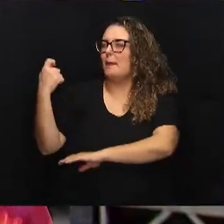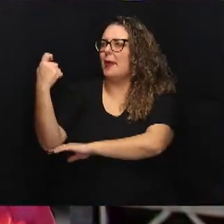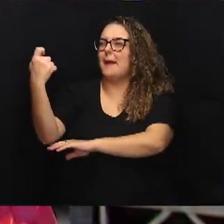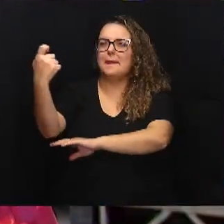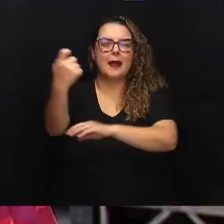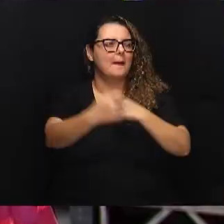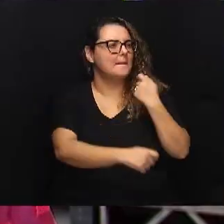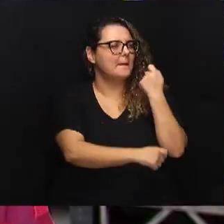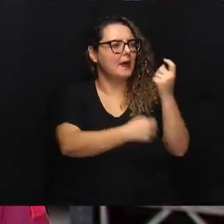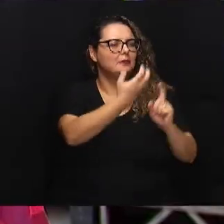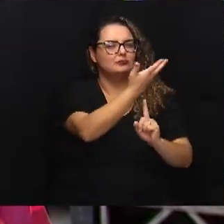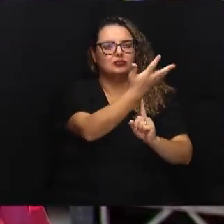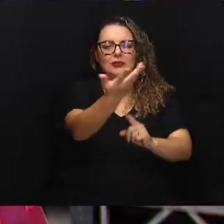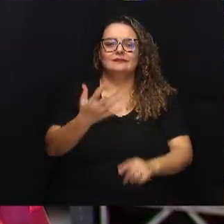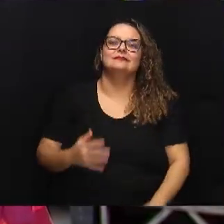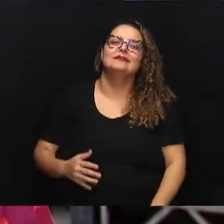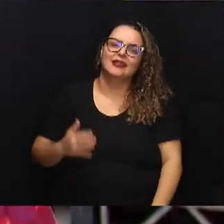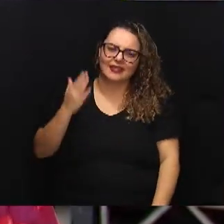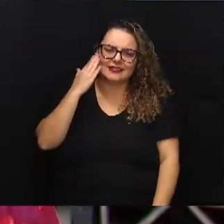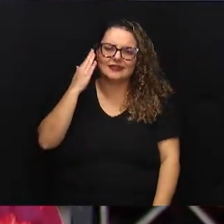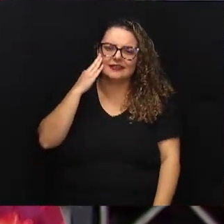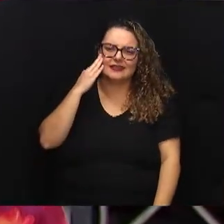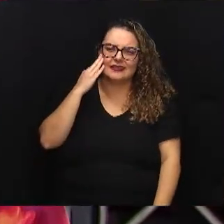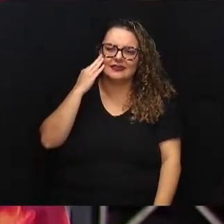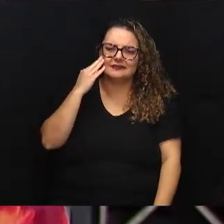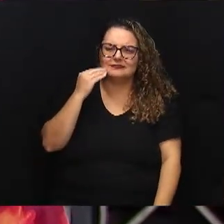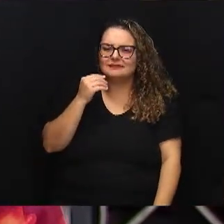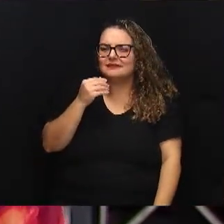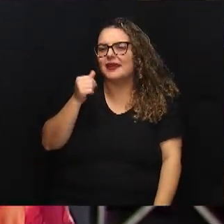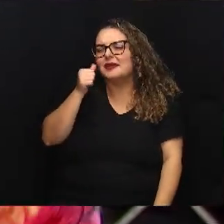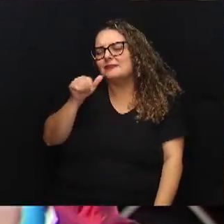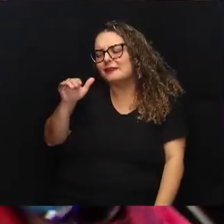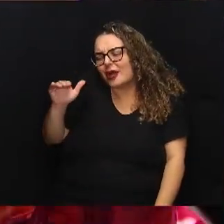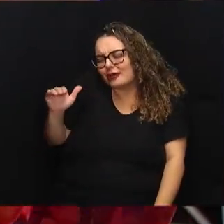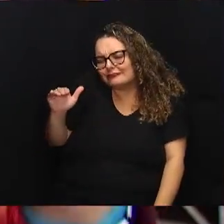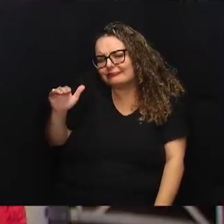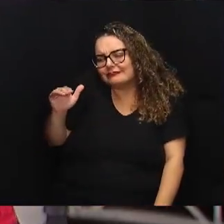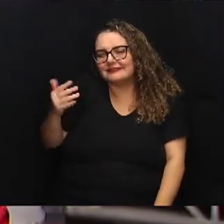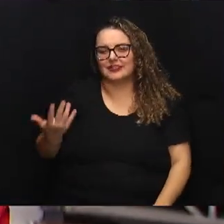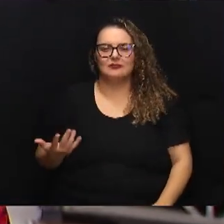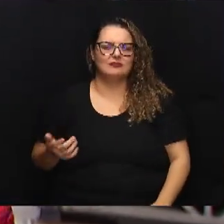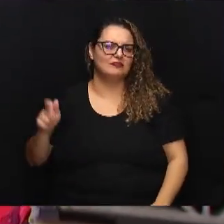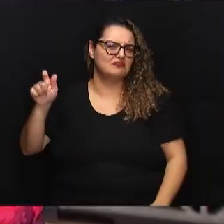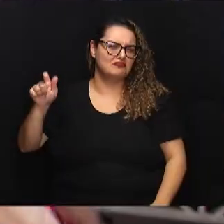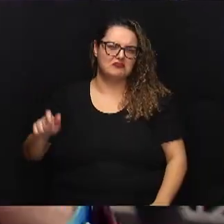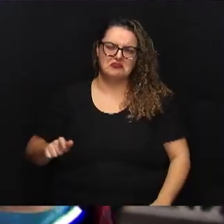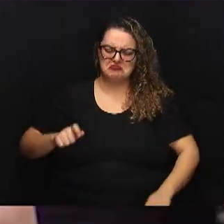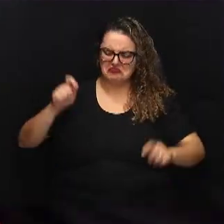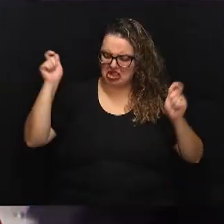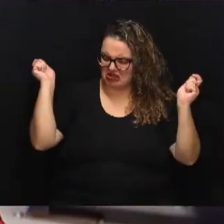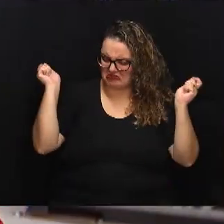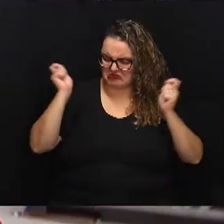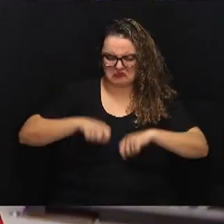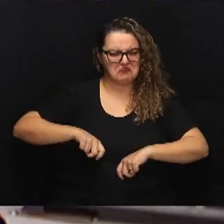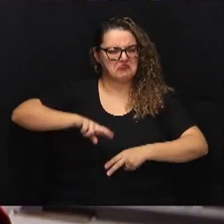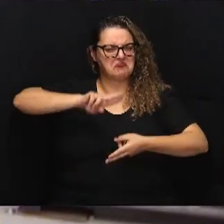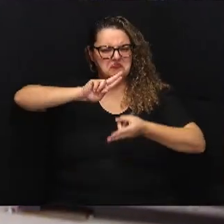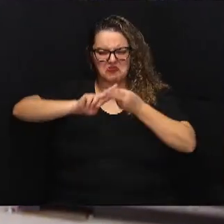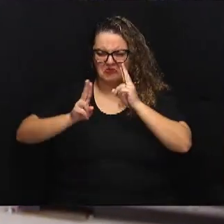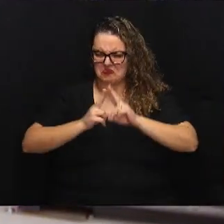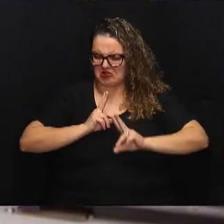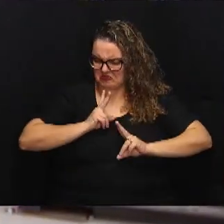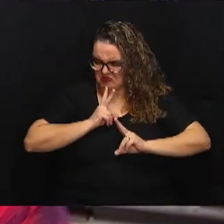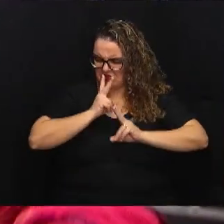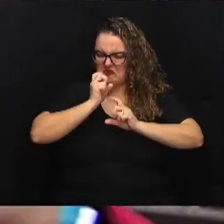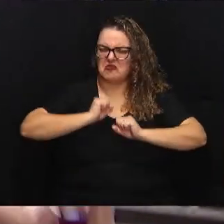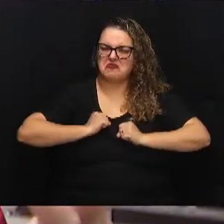a Teresa, quem conheceu sabe, pouquinho mais de 1,5 metro, né? Mas uma pessoa de uma competência, de uma bravura, de